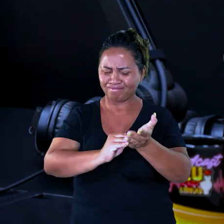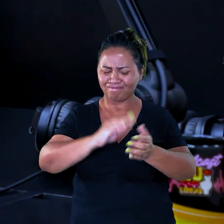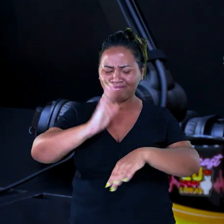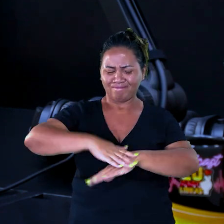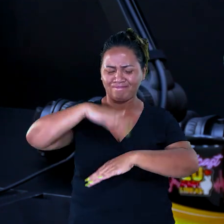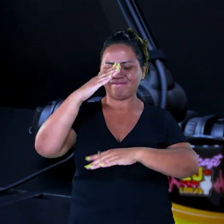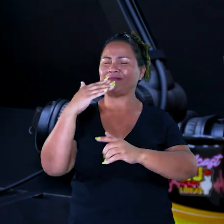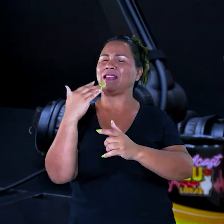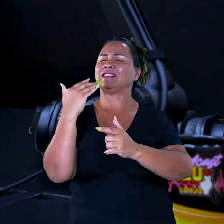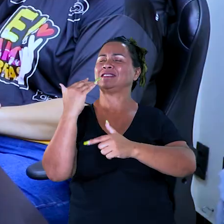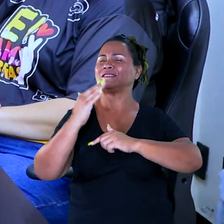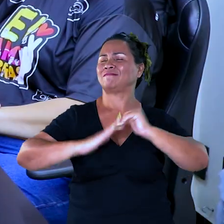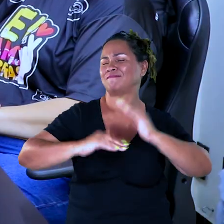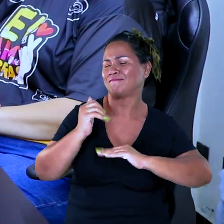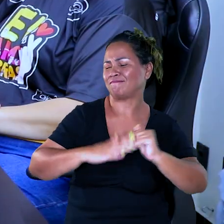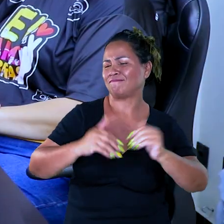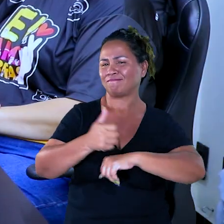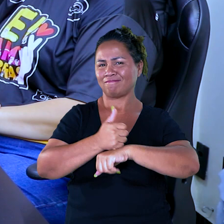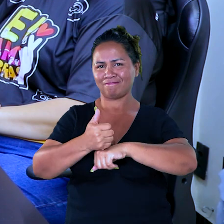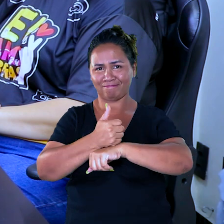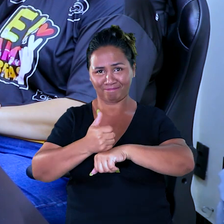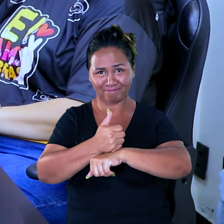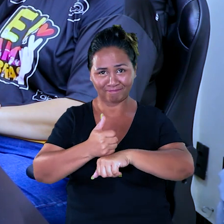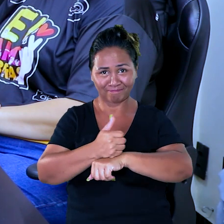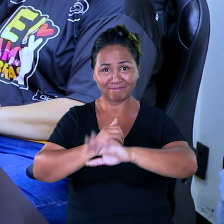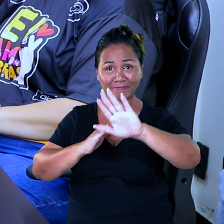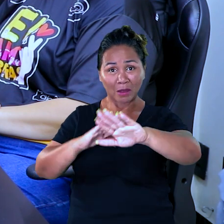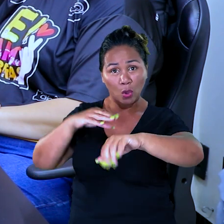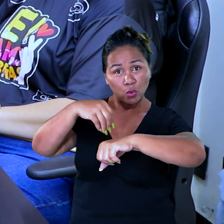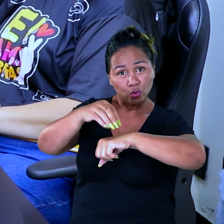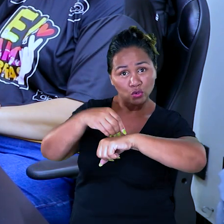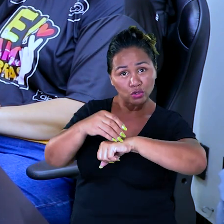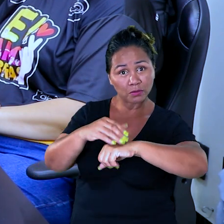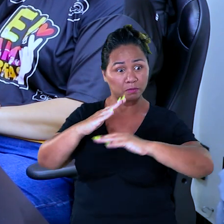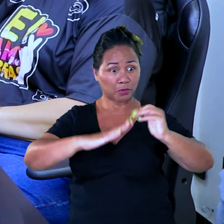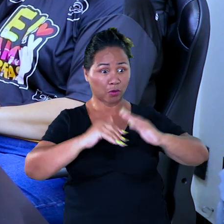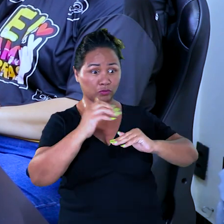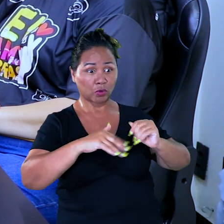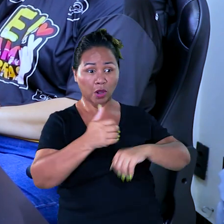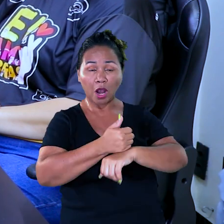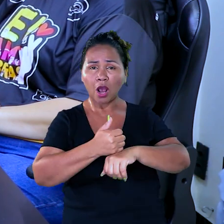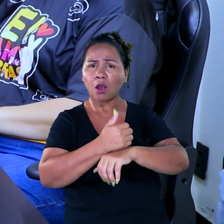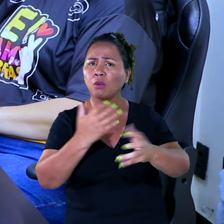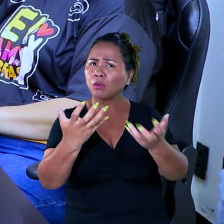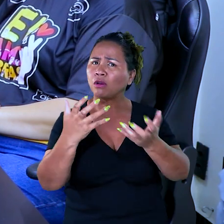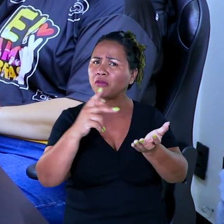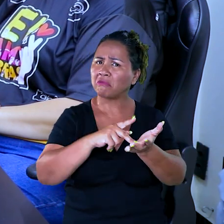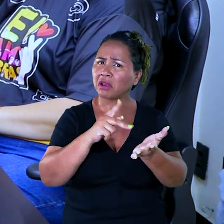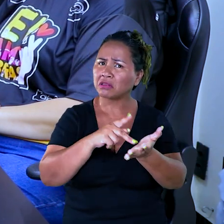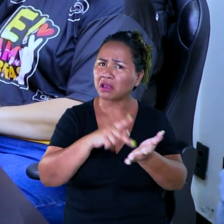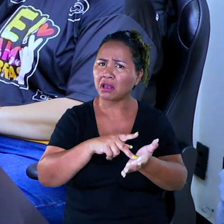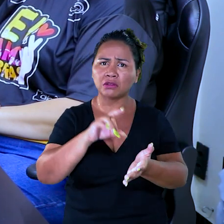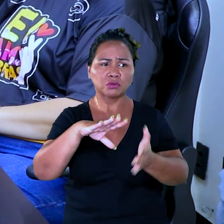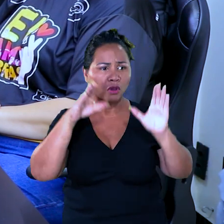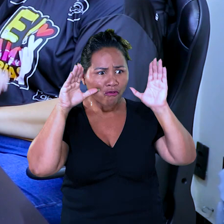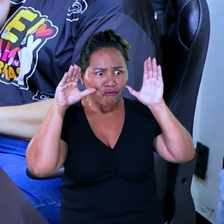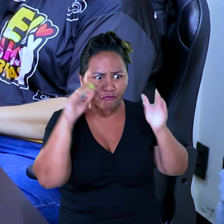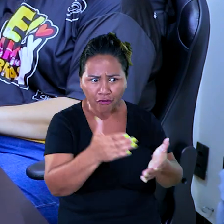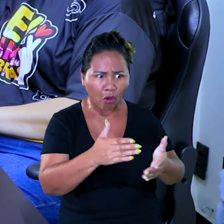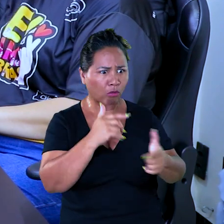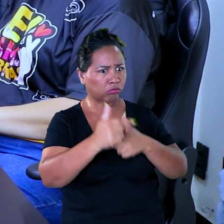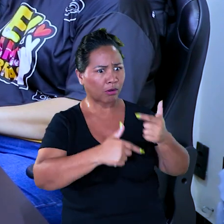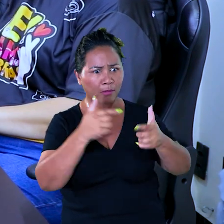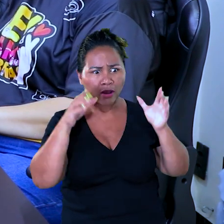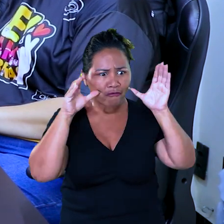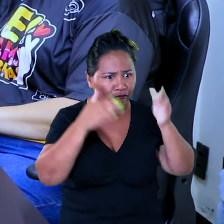outra coisa, de profissionais que realmente que queiram. Assim, eu sei que você não tem que estar colocando tudo no trabalho, mas assim,